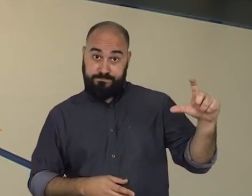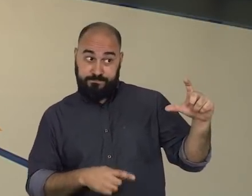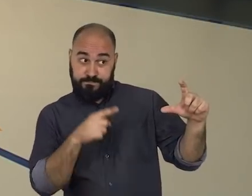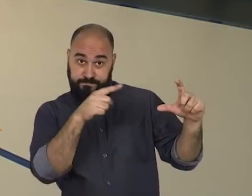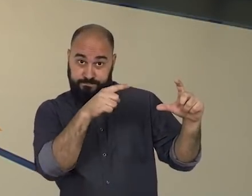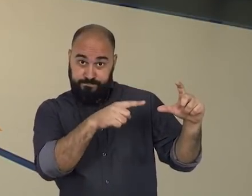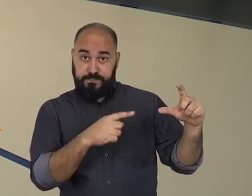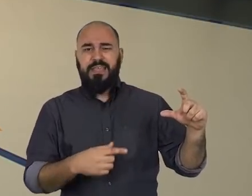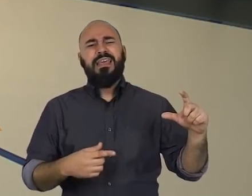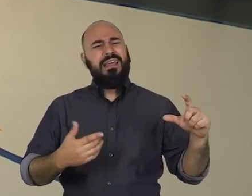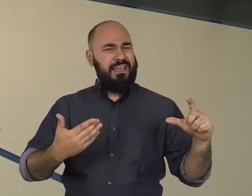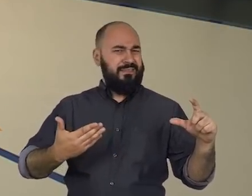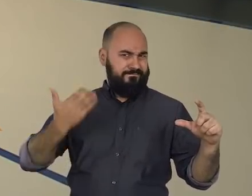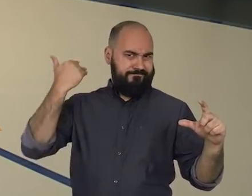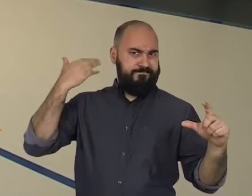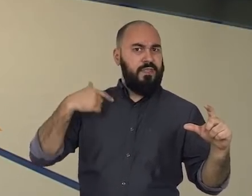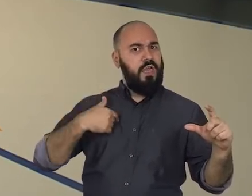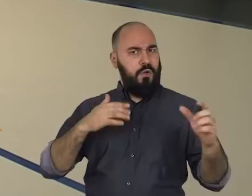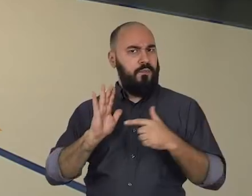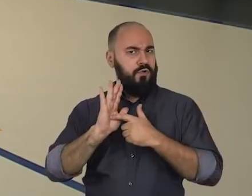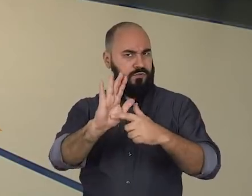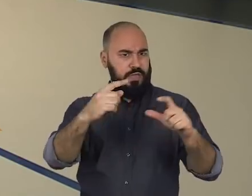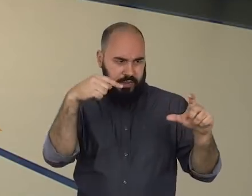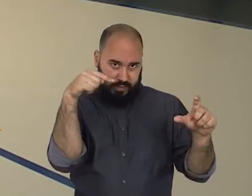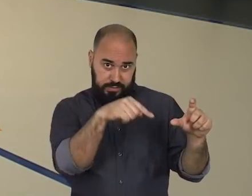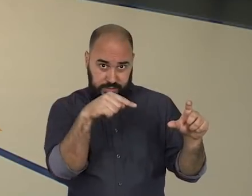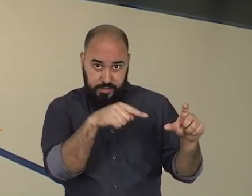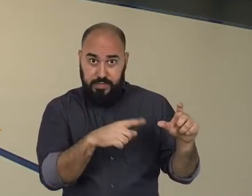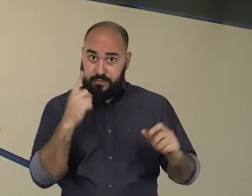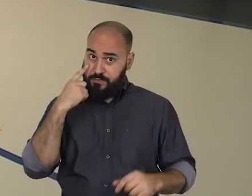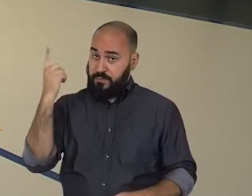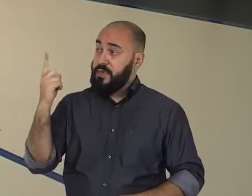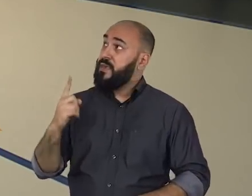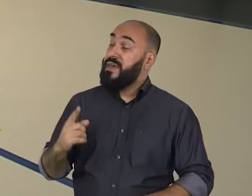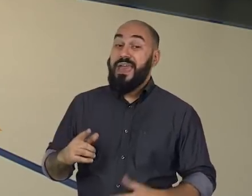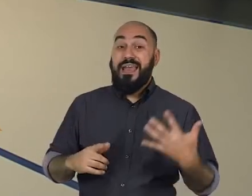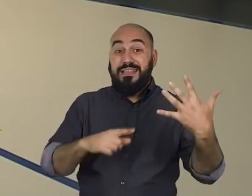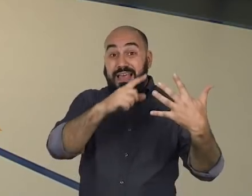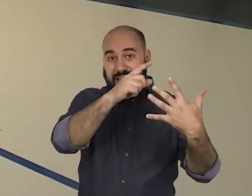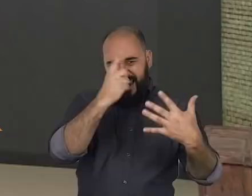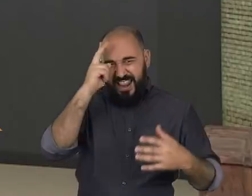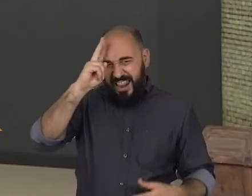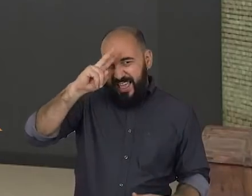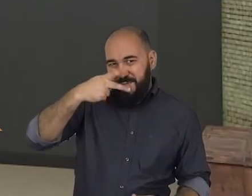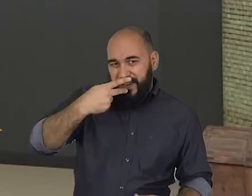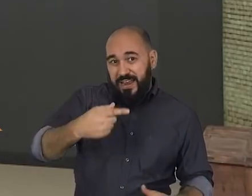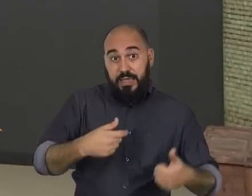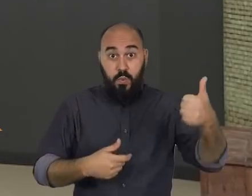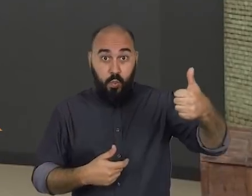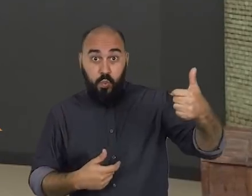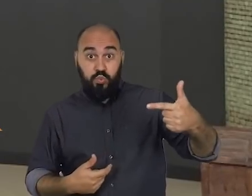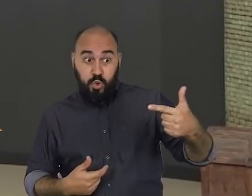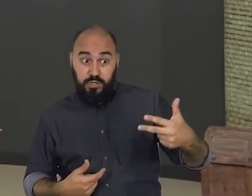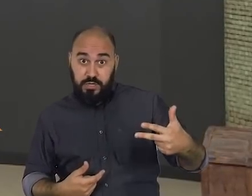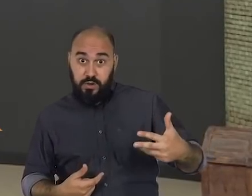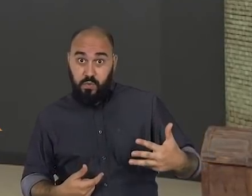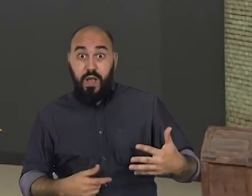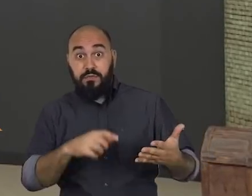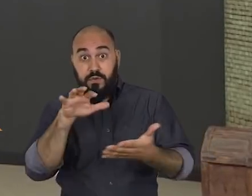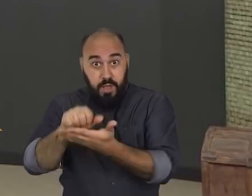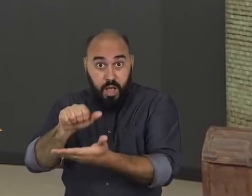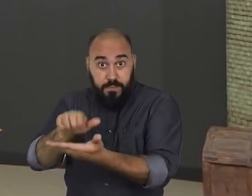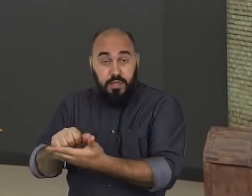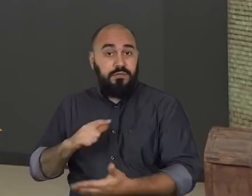programa anterior eu mostrei esse mesmo tablete para você, que é o quinto da coleção de tabletes que mostram as cronologias